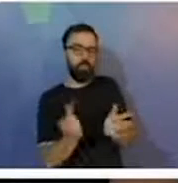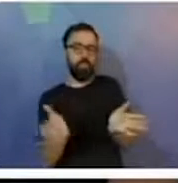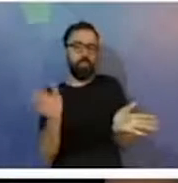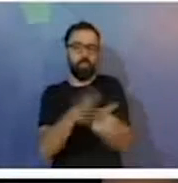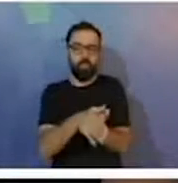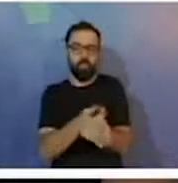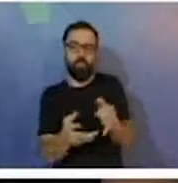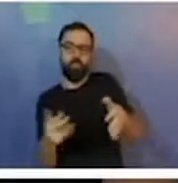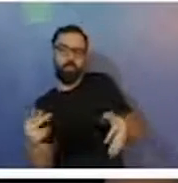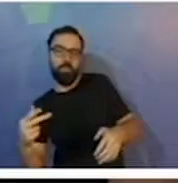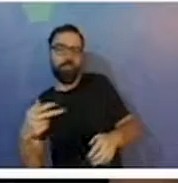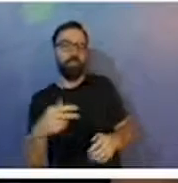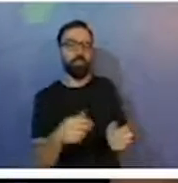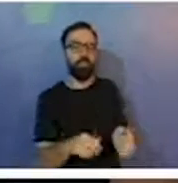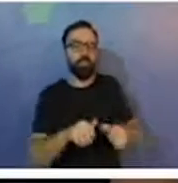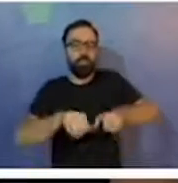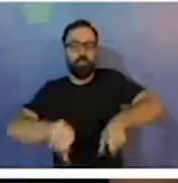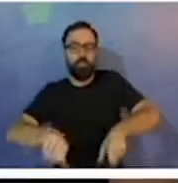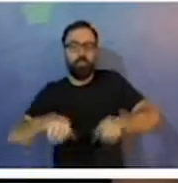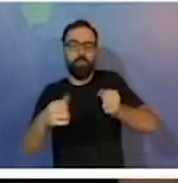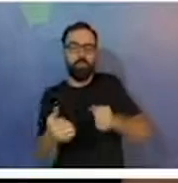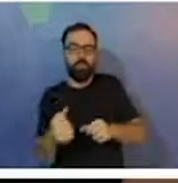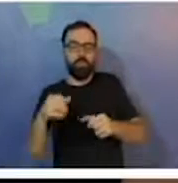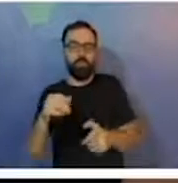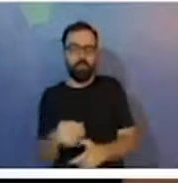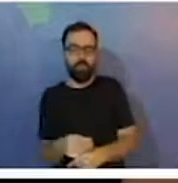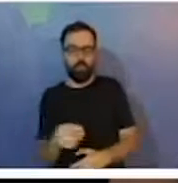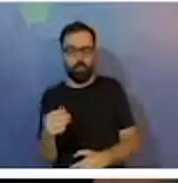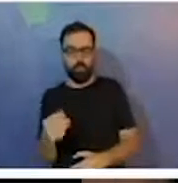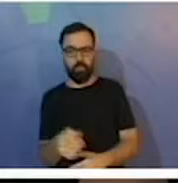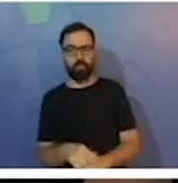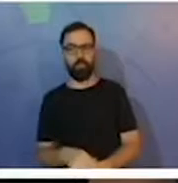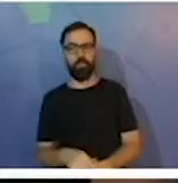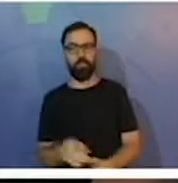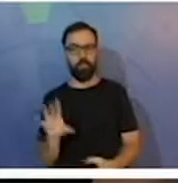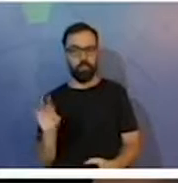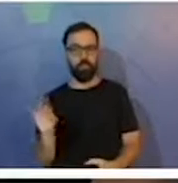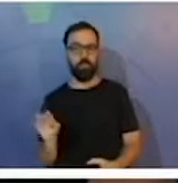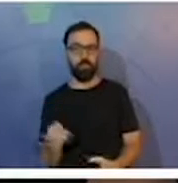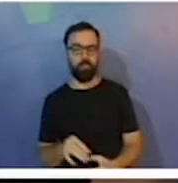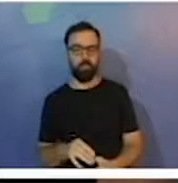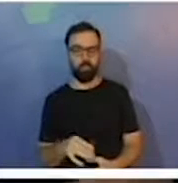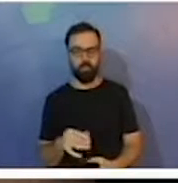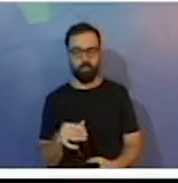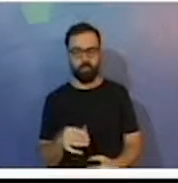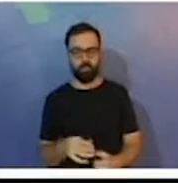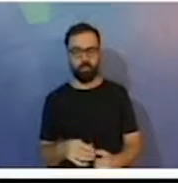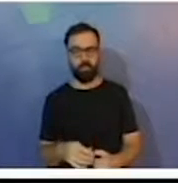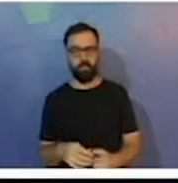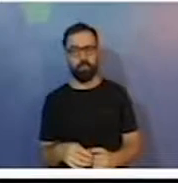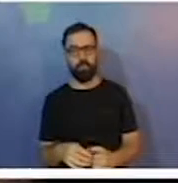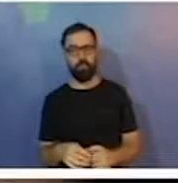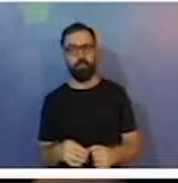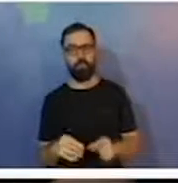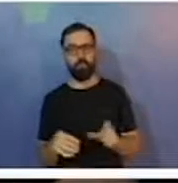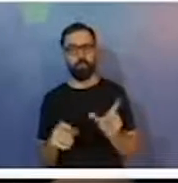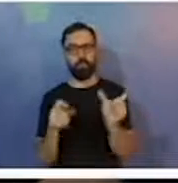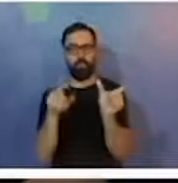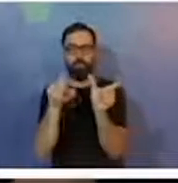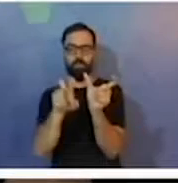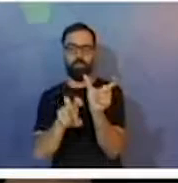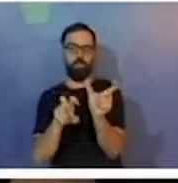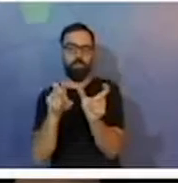dobre corte quebre pegue cole e cole aqui novamente e advérbios olha